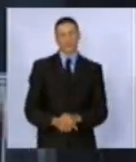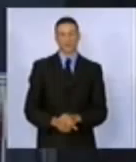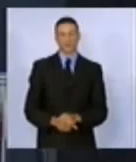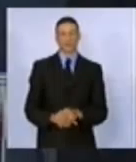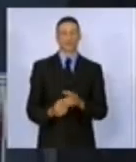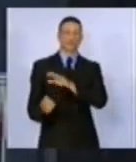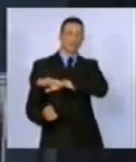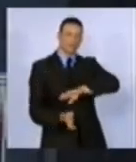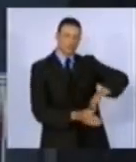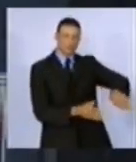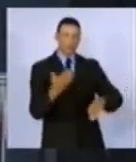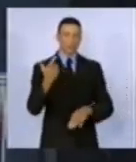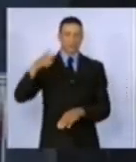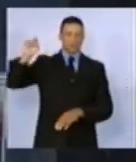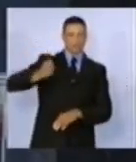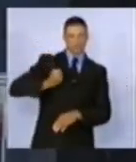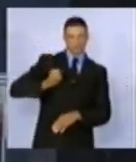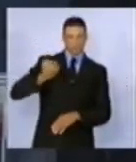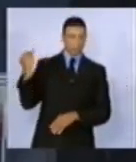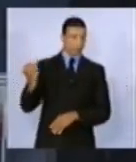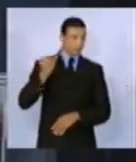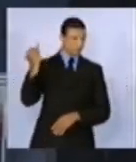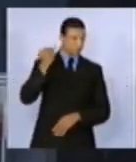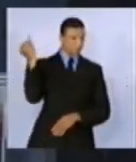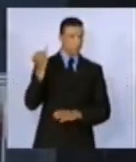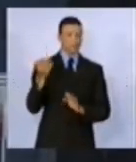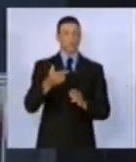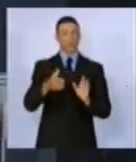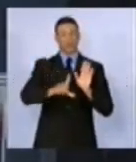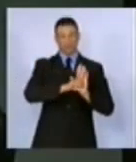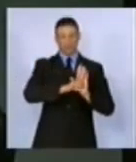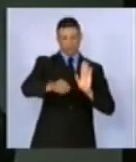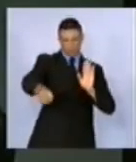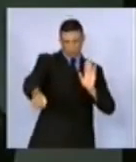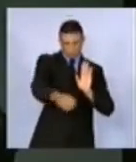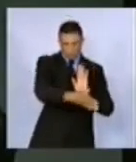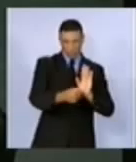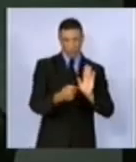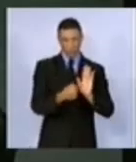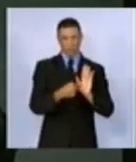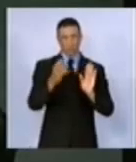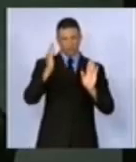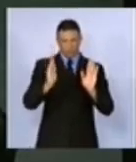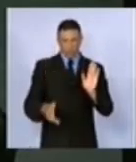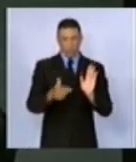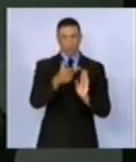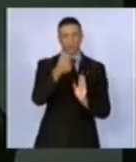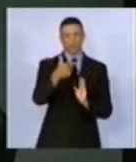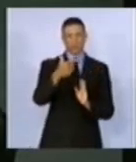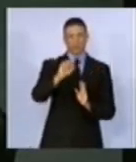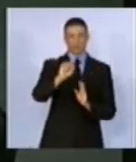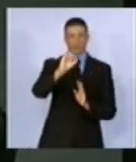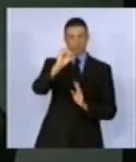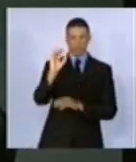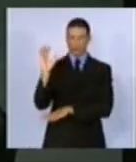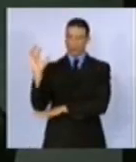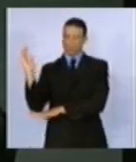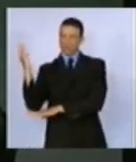outro número importante mesmo na antes da publicação da nova lei a gente já tem mais de 280.000 ha aí de matas